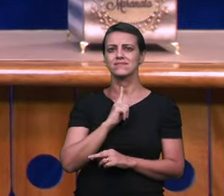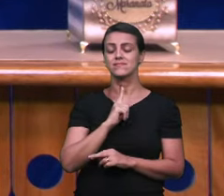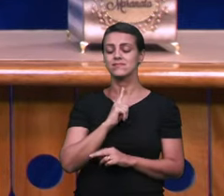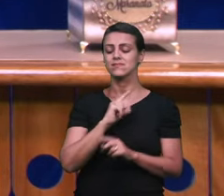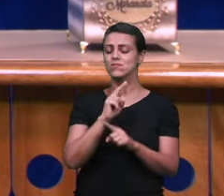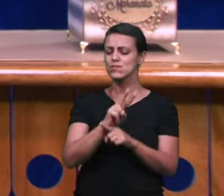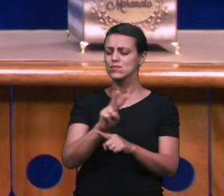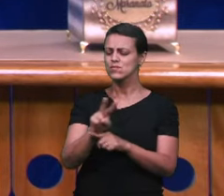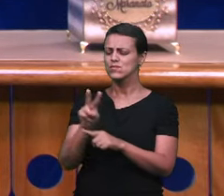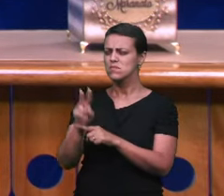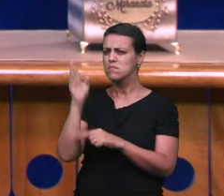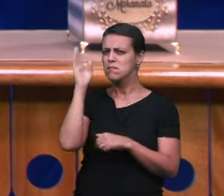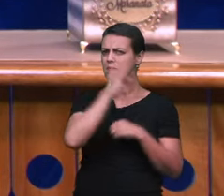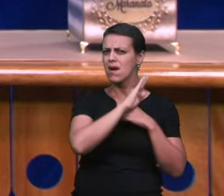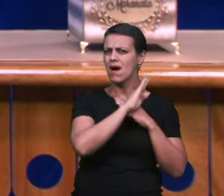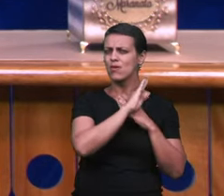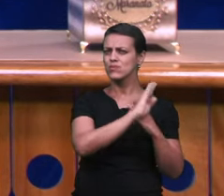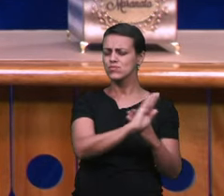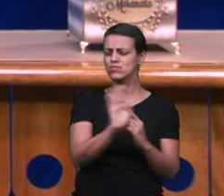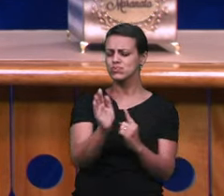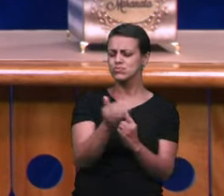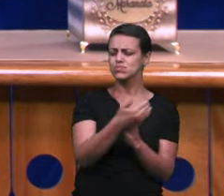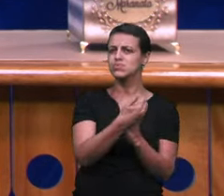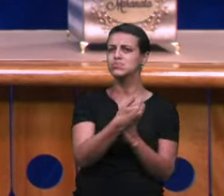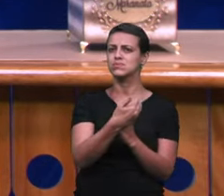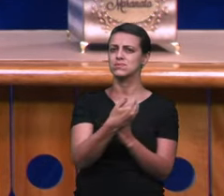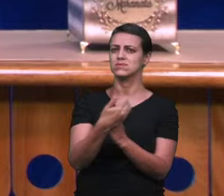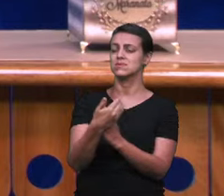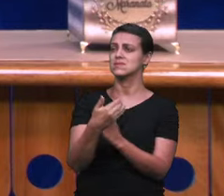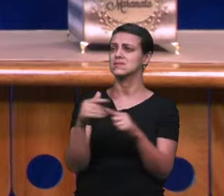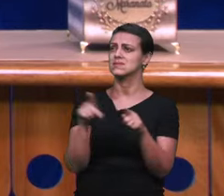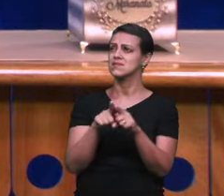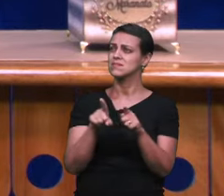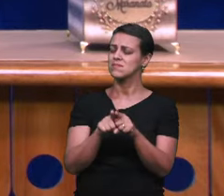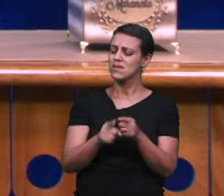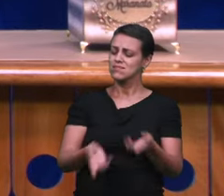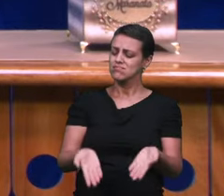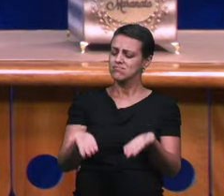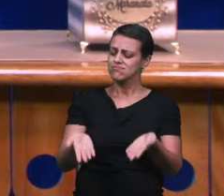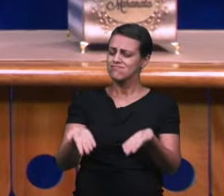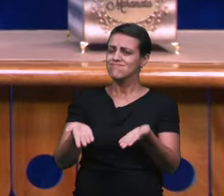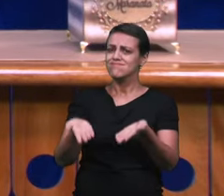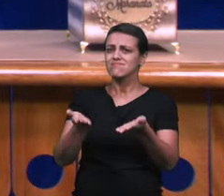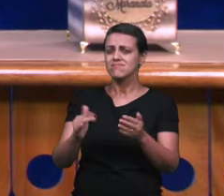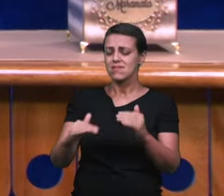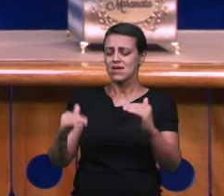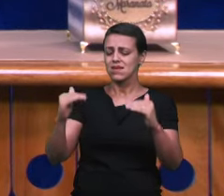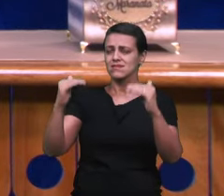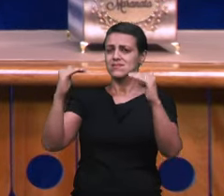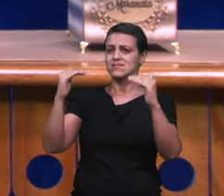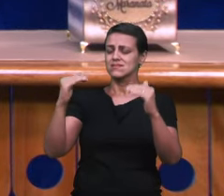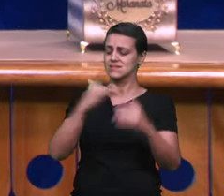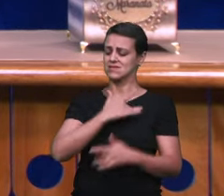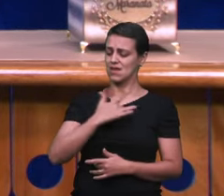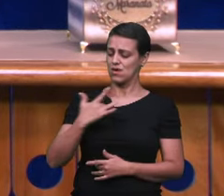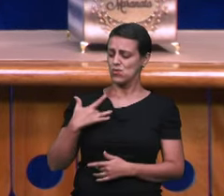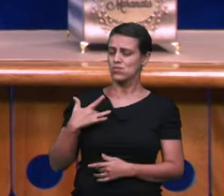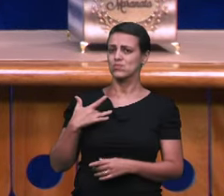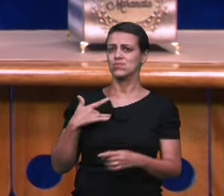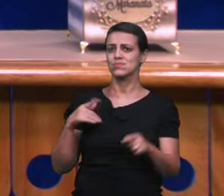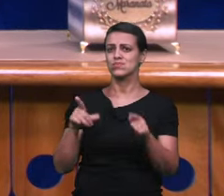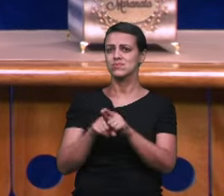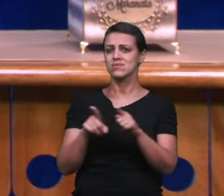de todo o mal. Senhor, que Tu promovas o crescimento saudável sob o aspecto físico, sob o aspecto,